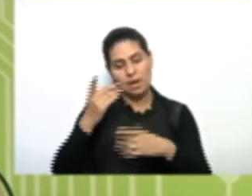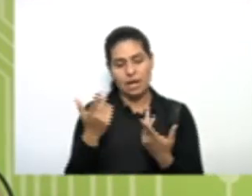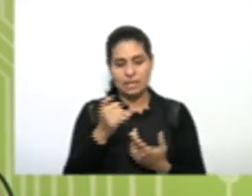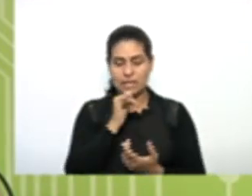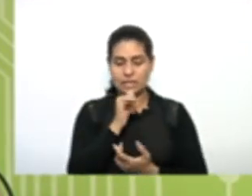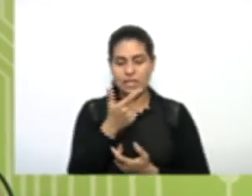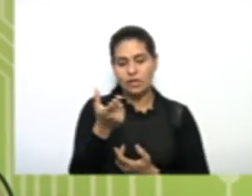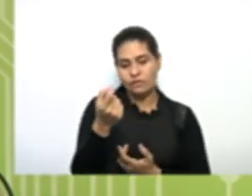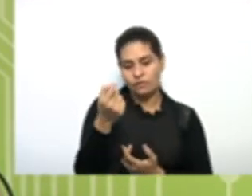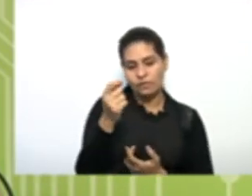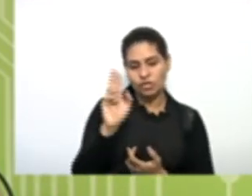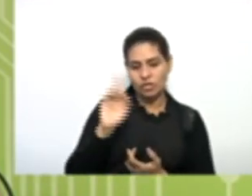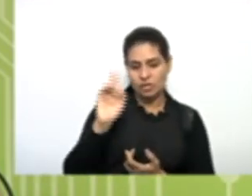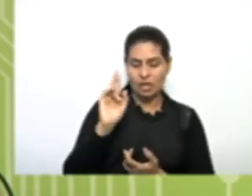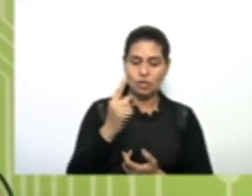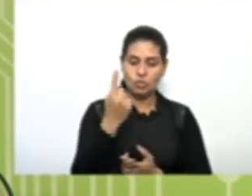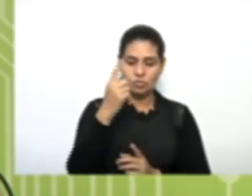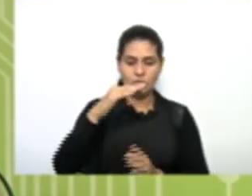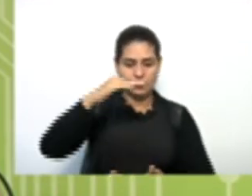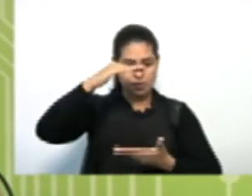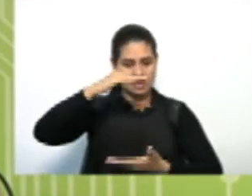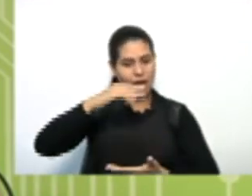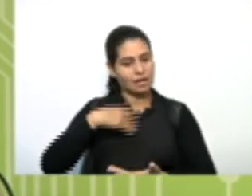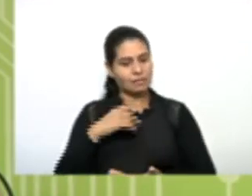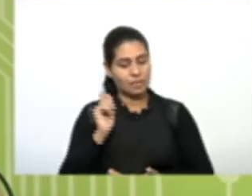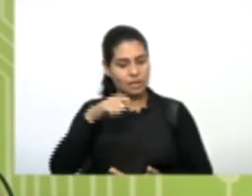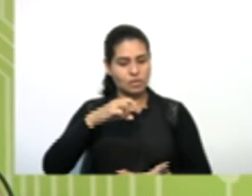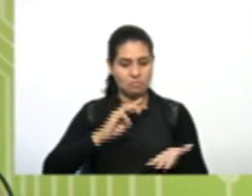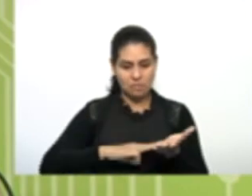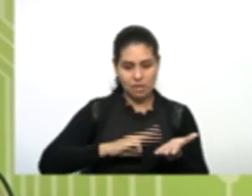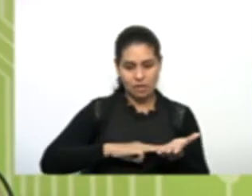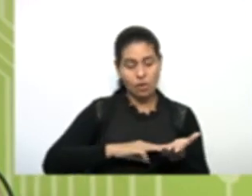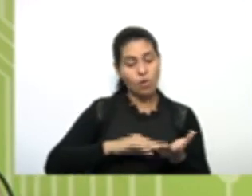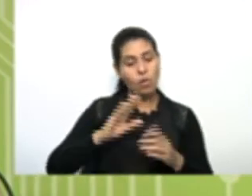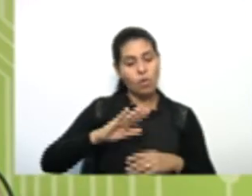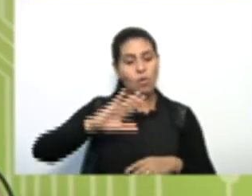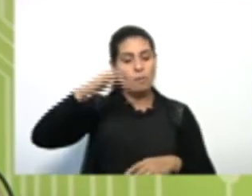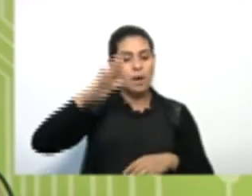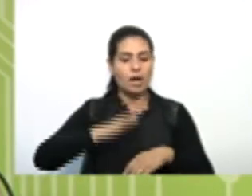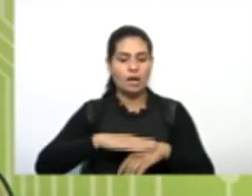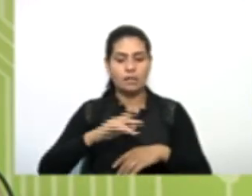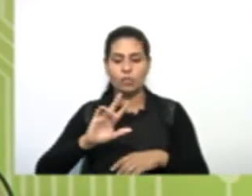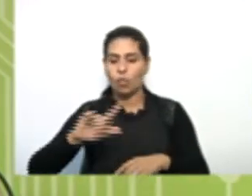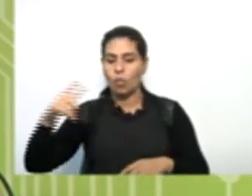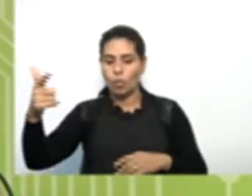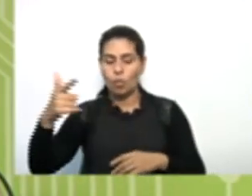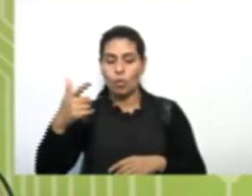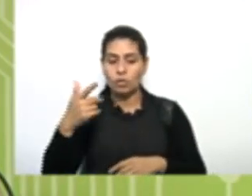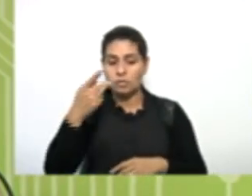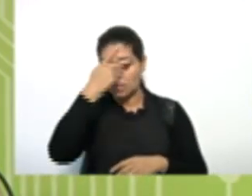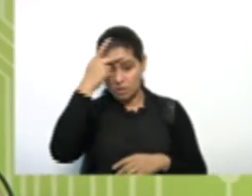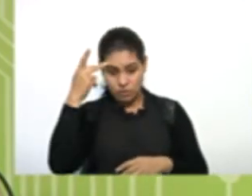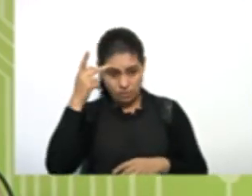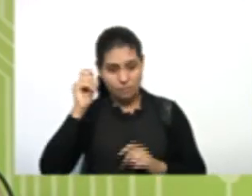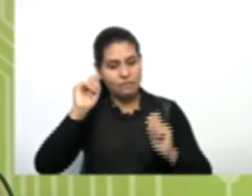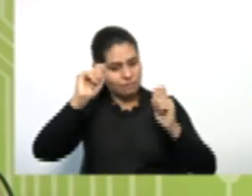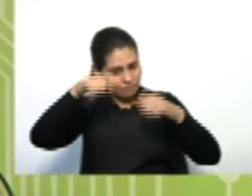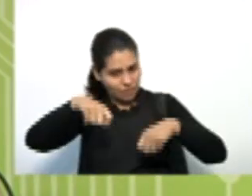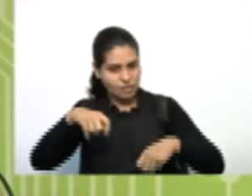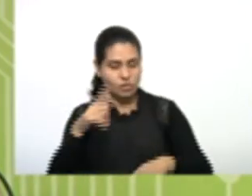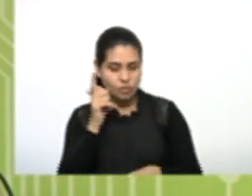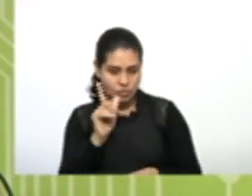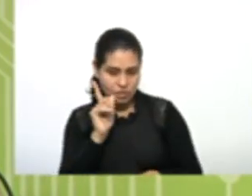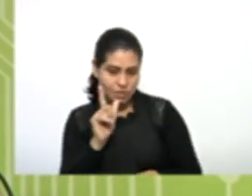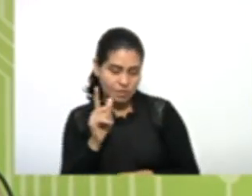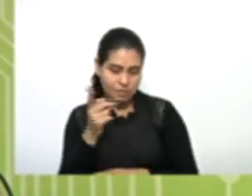exemplo, R$20 para torrar uma saca de café para um cooperado, a gente pode talvez dizer que a nossa cooperativa vai sim atender membros